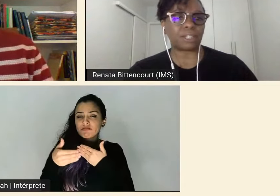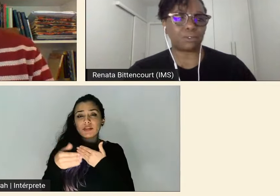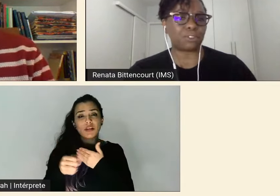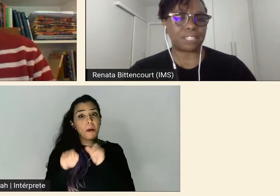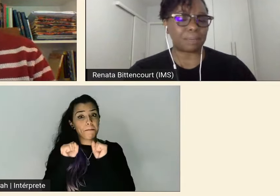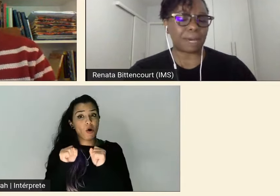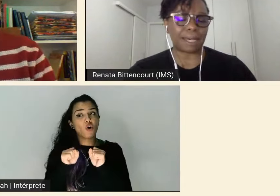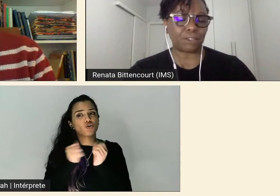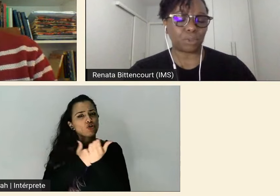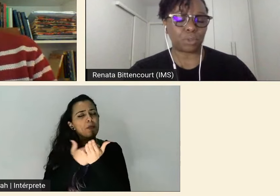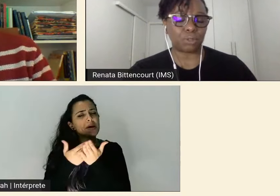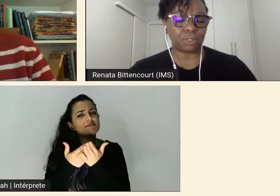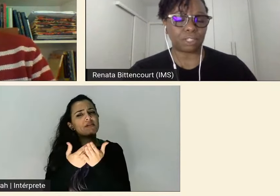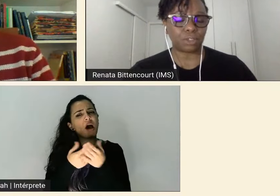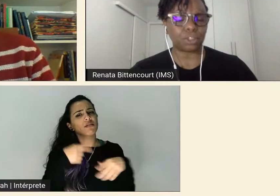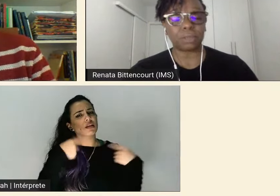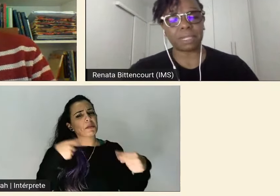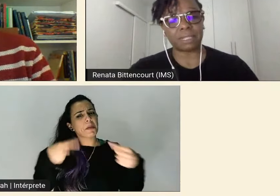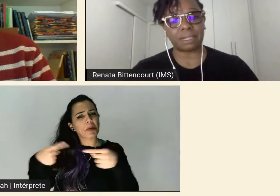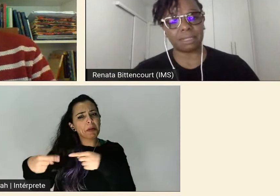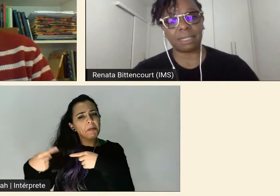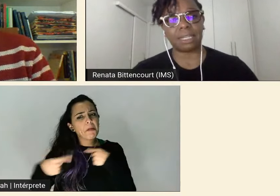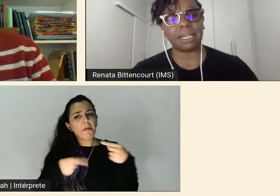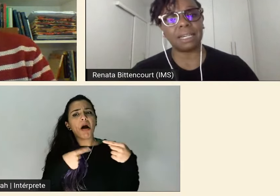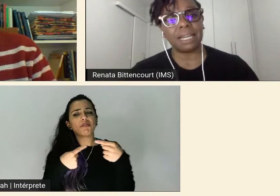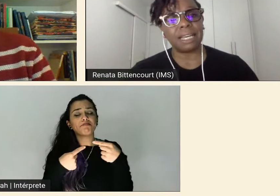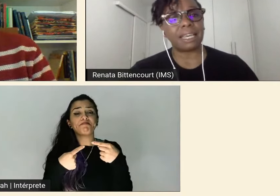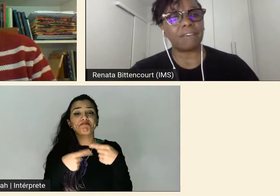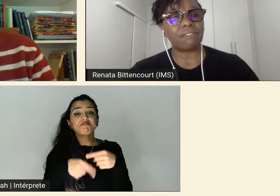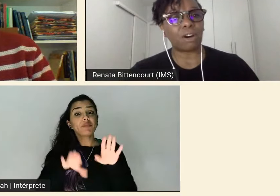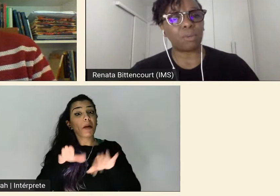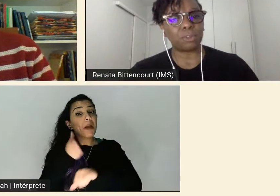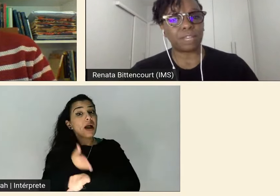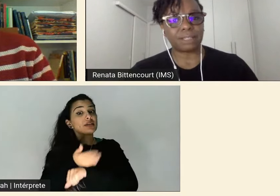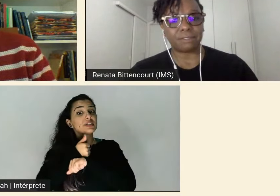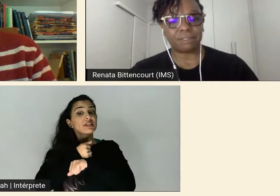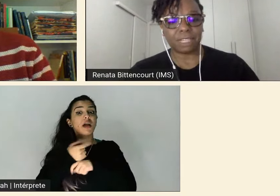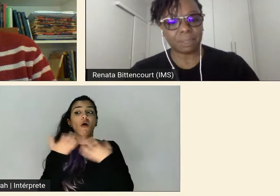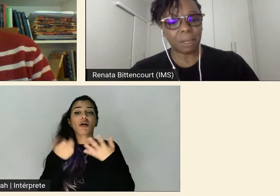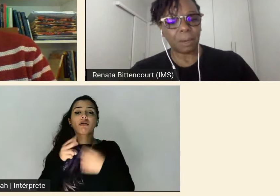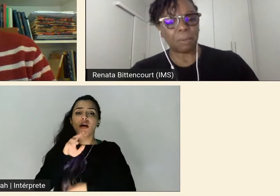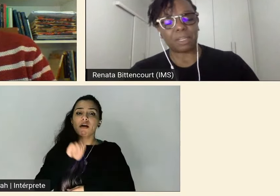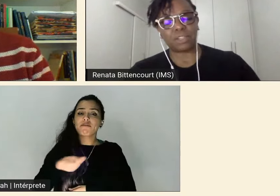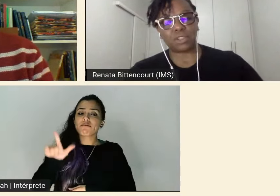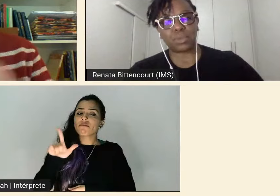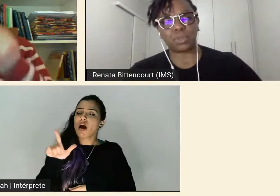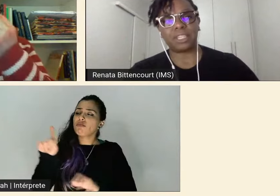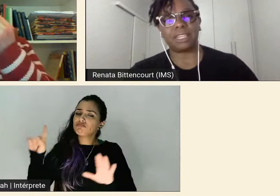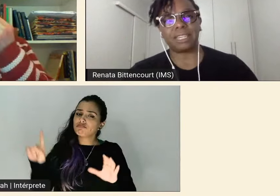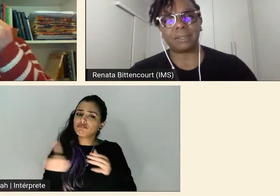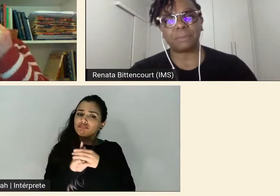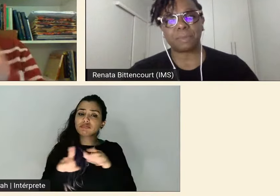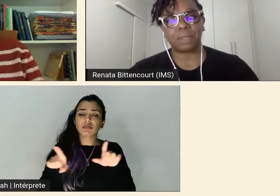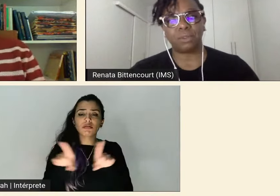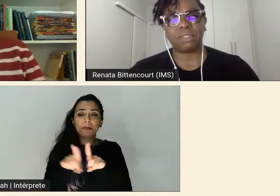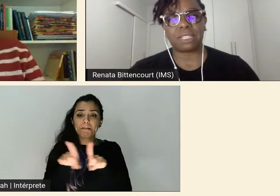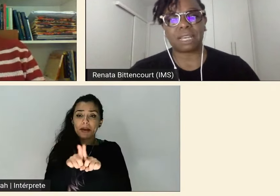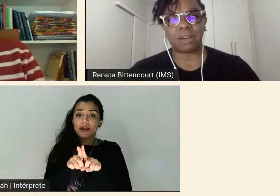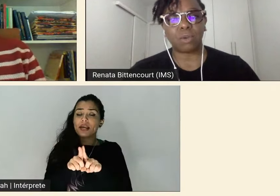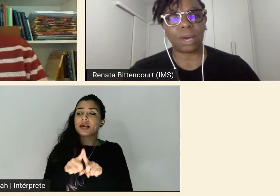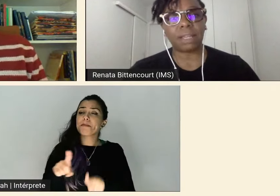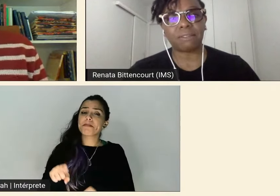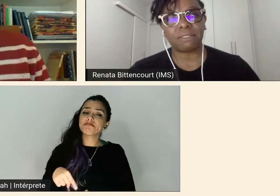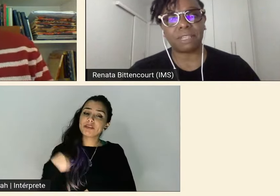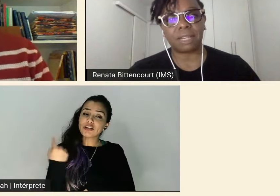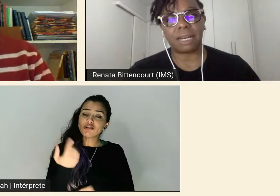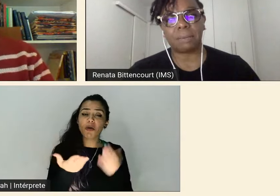debater, conversar com você mais sobre o que você trouxe, mas antes queria que a Val pudesse vir para a gente poder